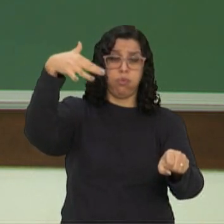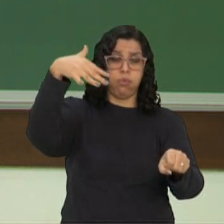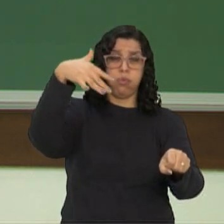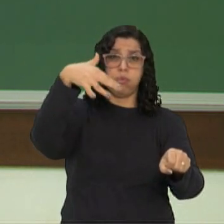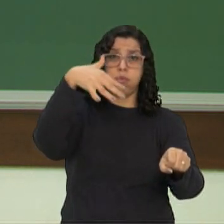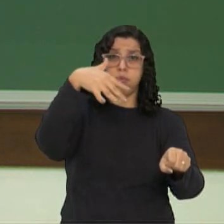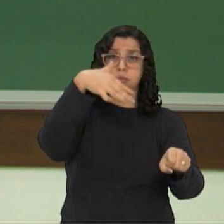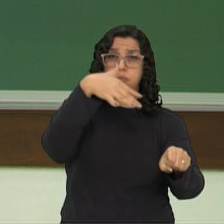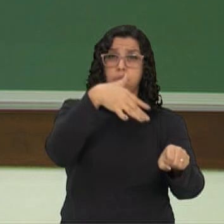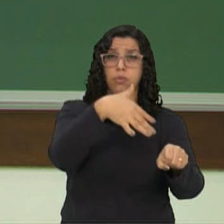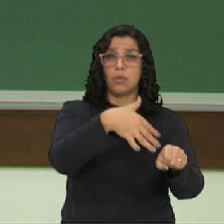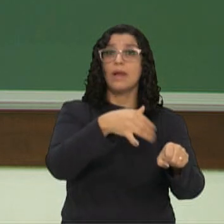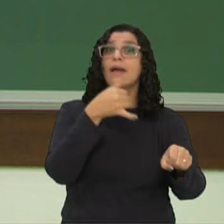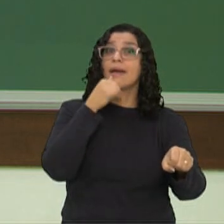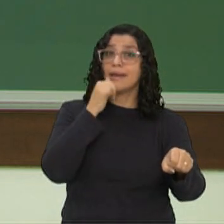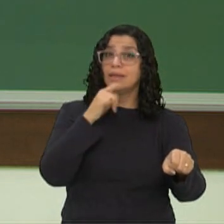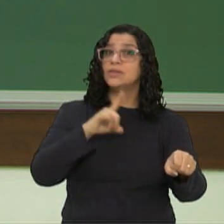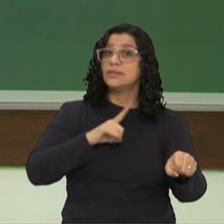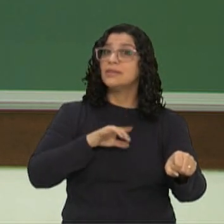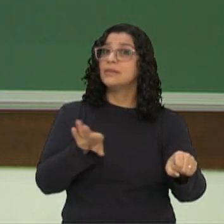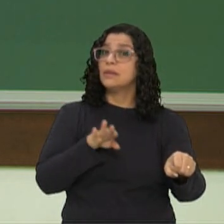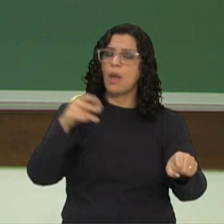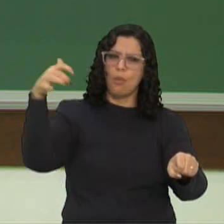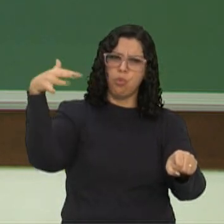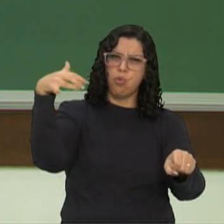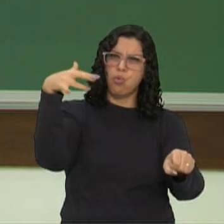elétrica também, iria simplesmente